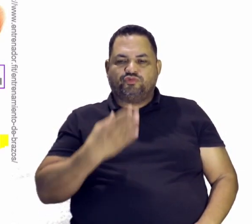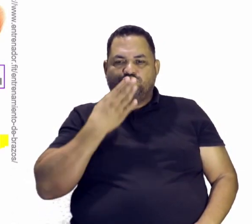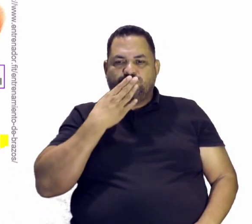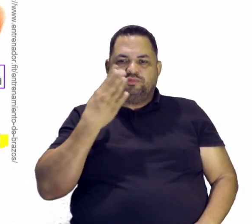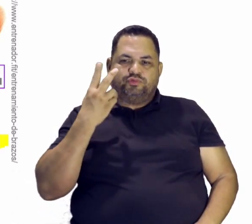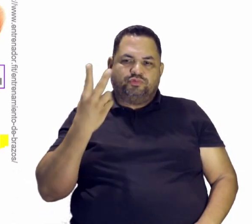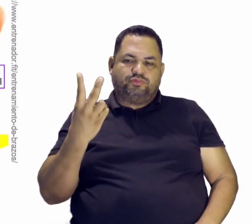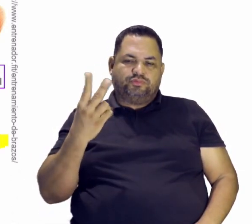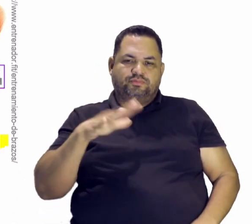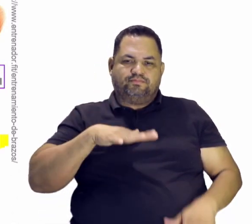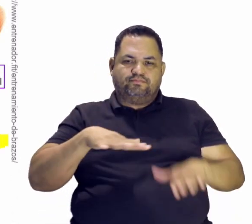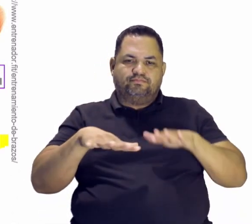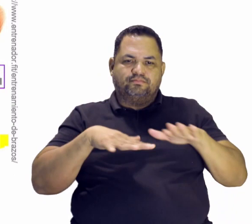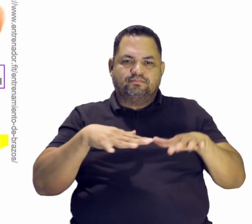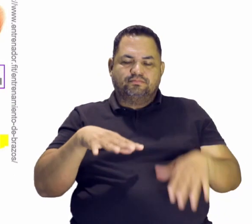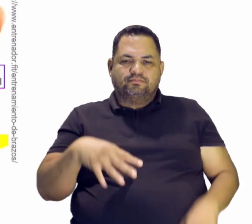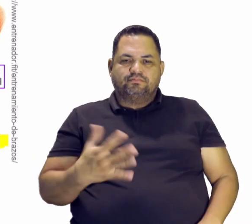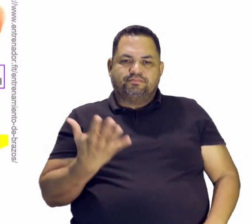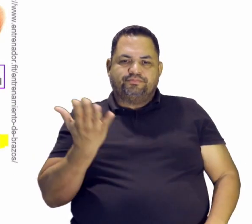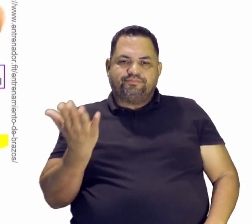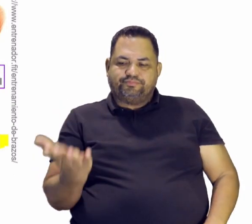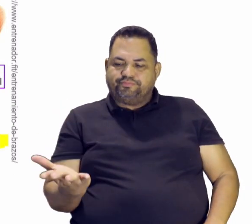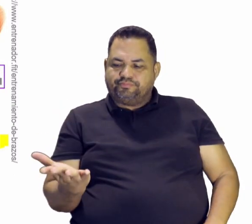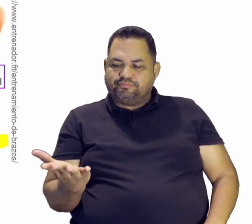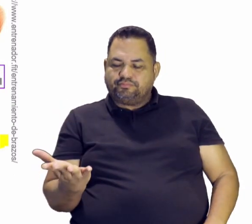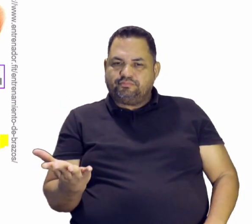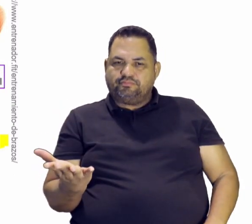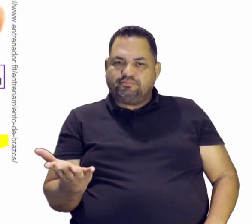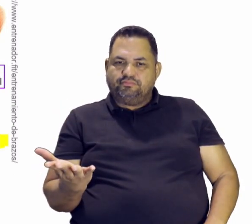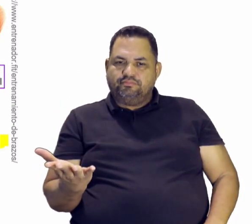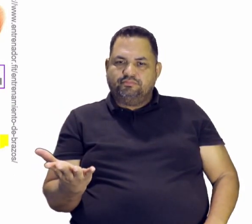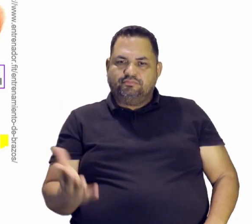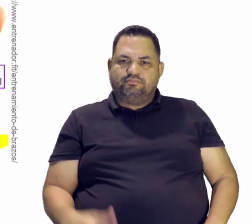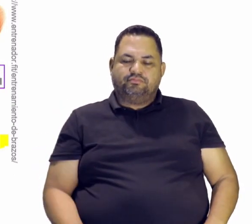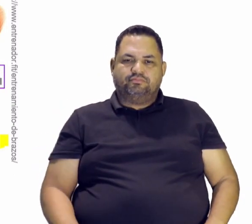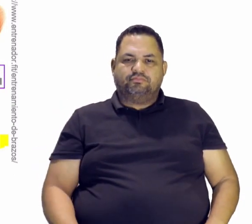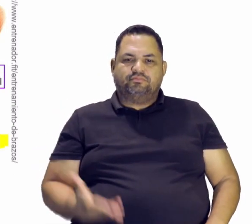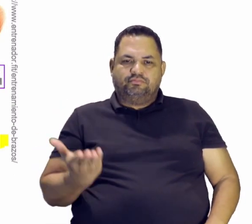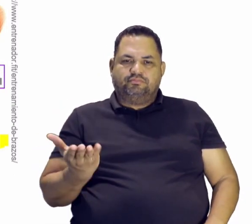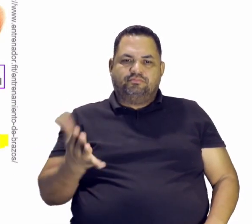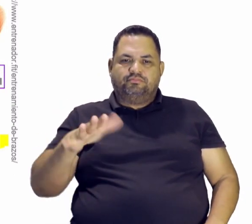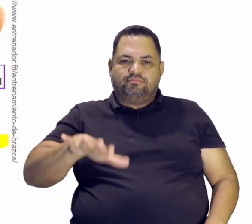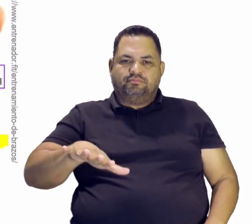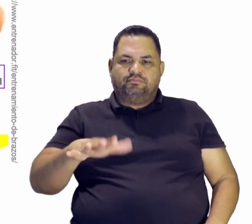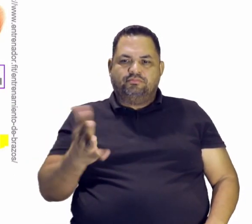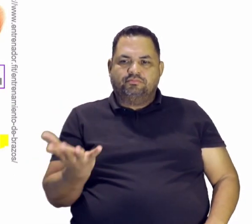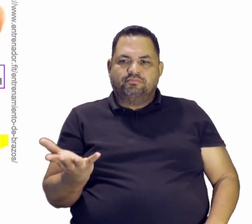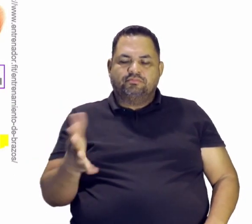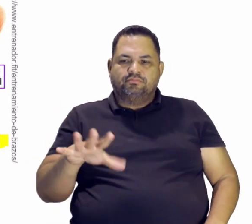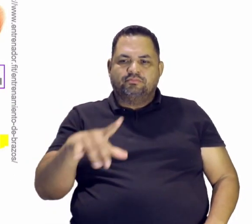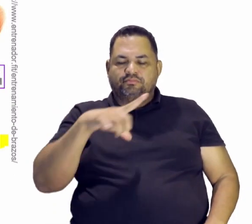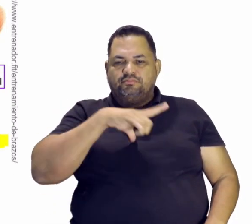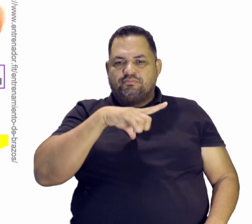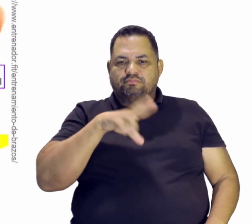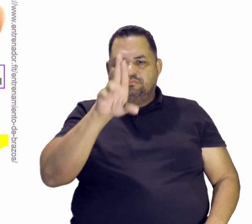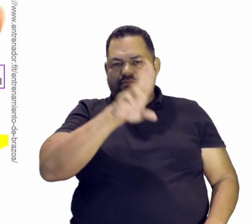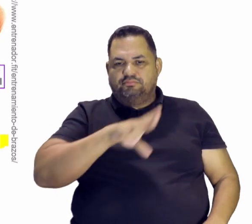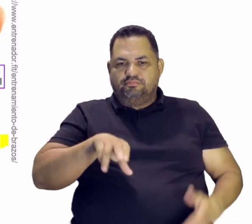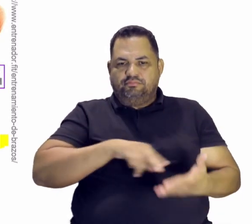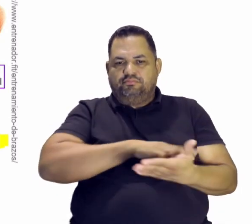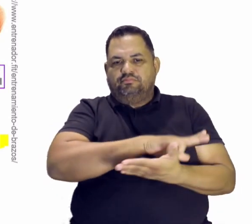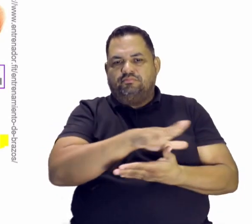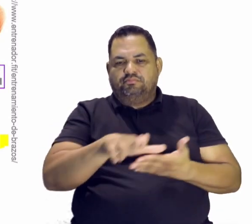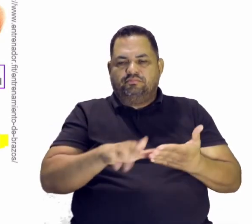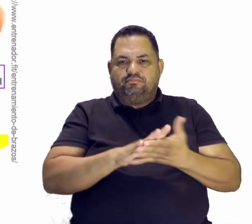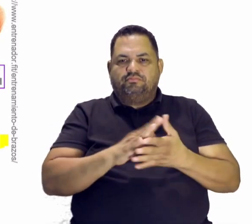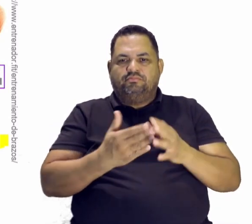uma movimentação de pronação e de supinação, né? Para cima e para baixo. E aí eu tenho utilização de diversos músculos. Por